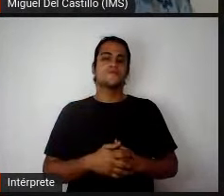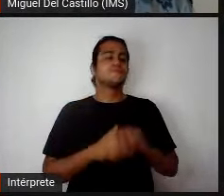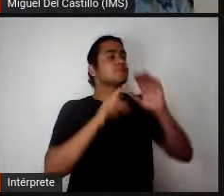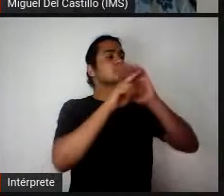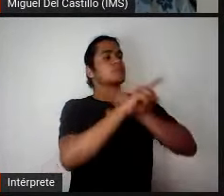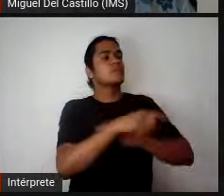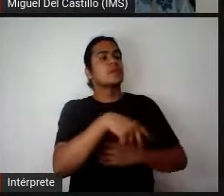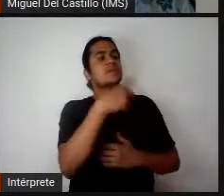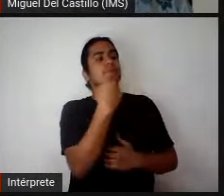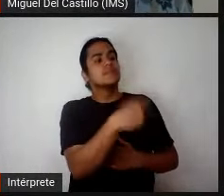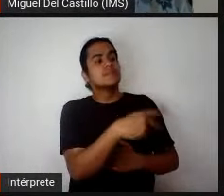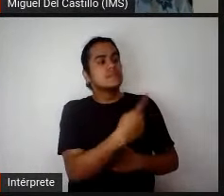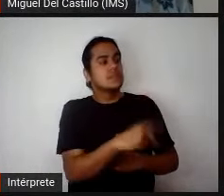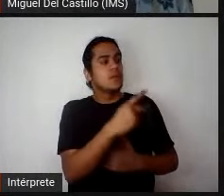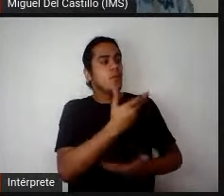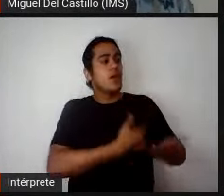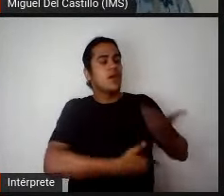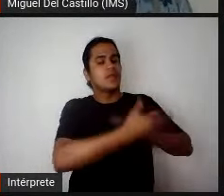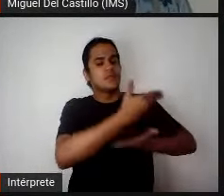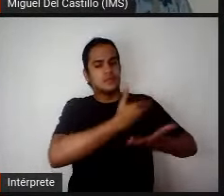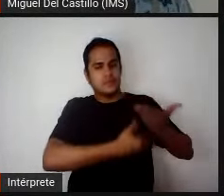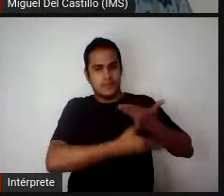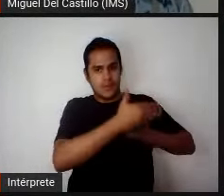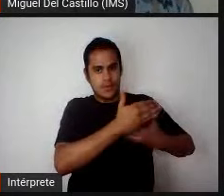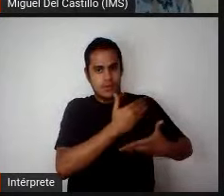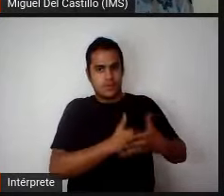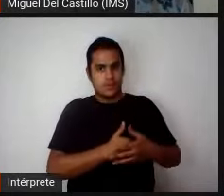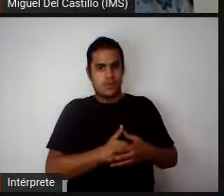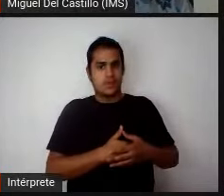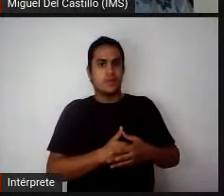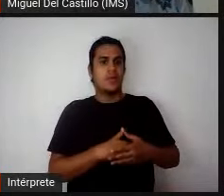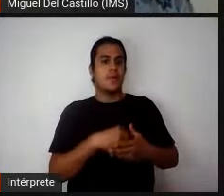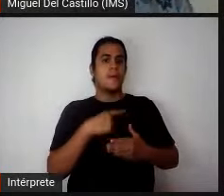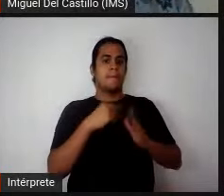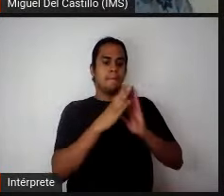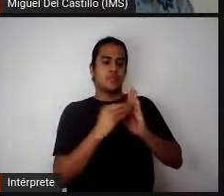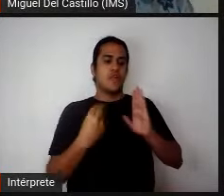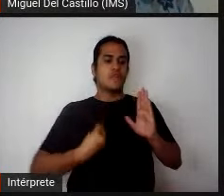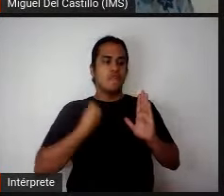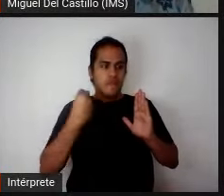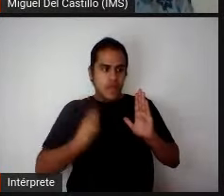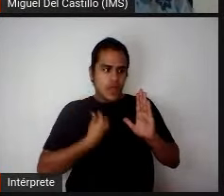A sua relação do modelo vivo na pintura